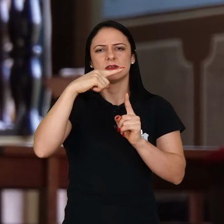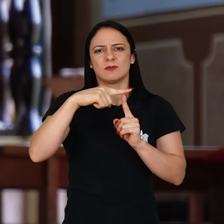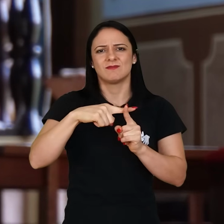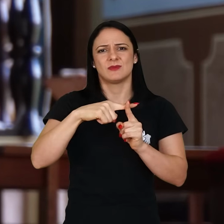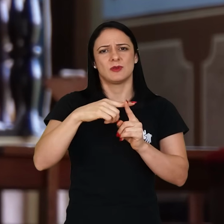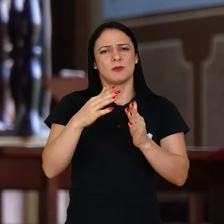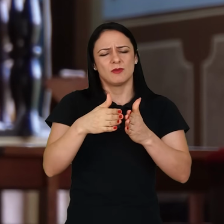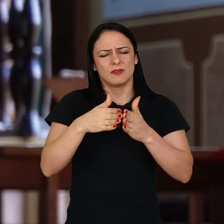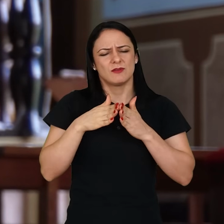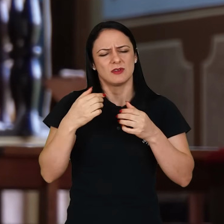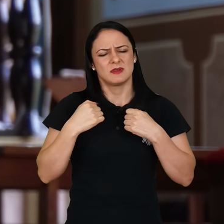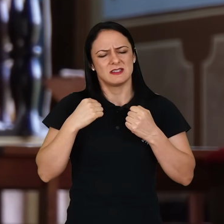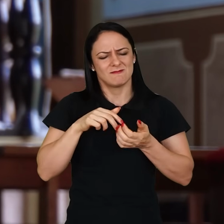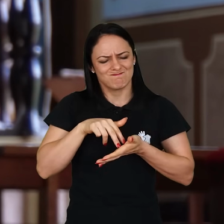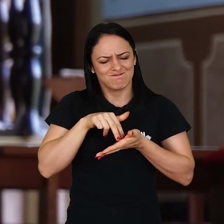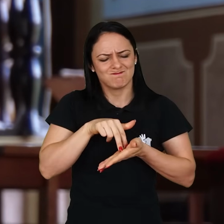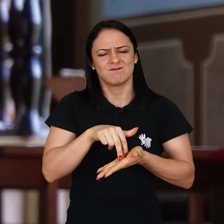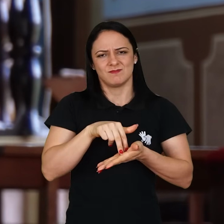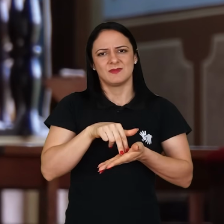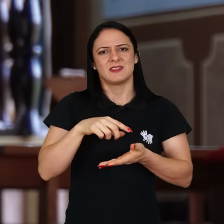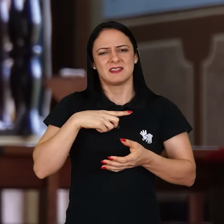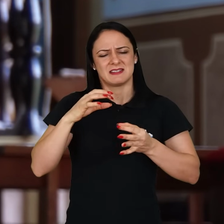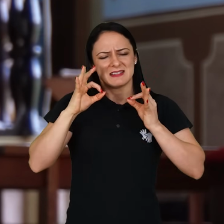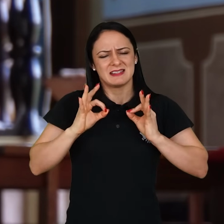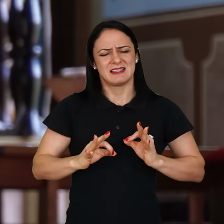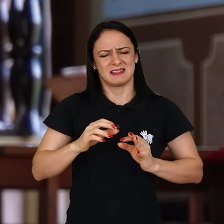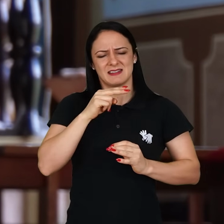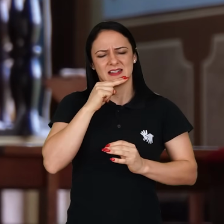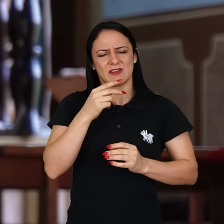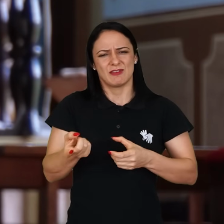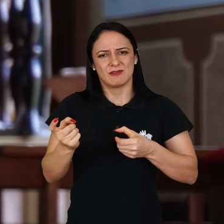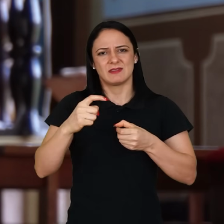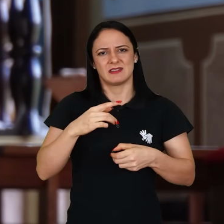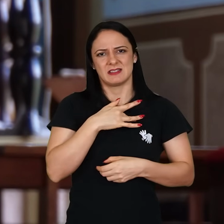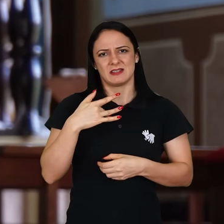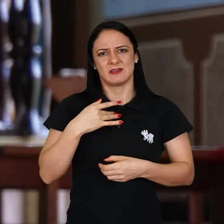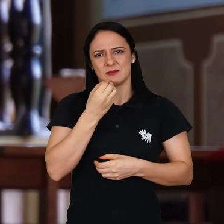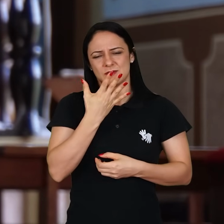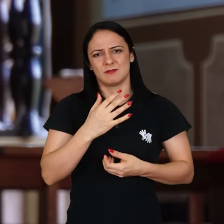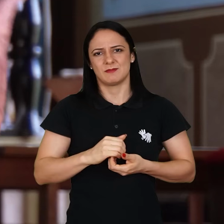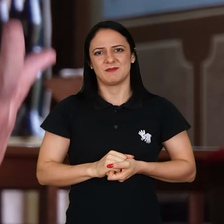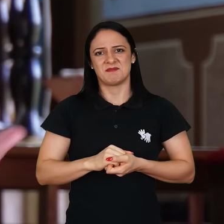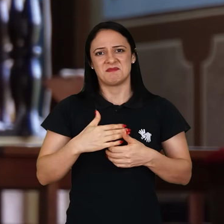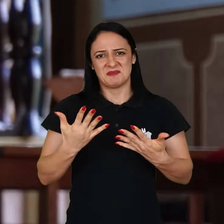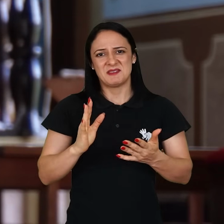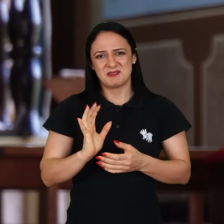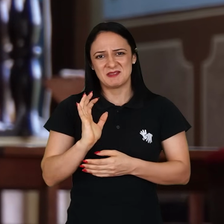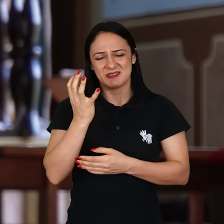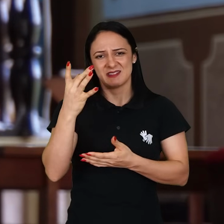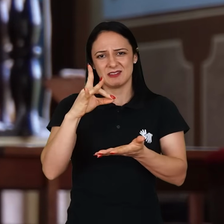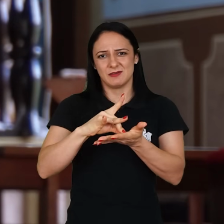não deixe eu vacilar. Eu tenho certeza que meu neto vai voltar. E assim